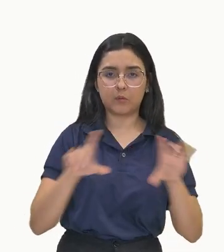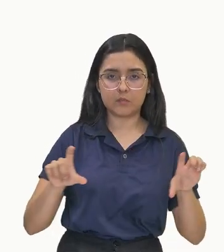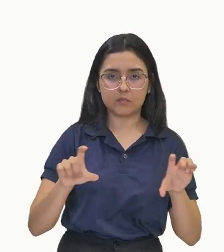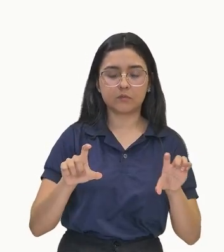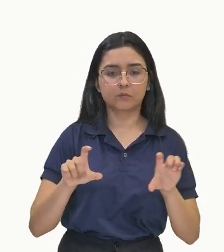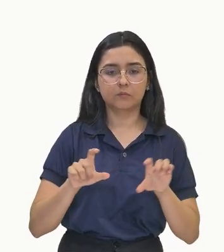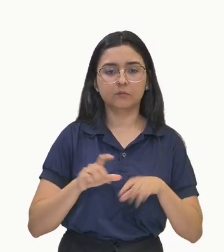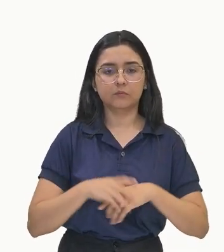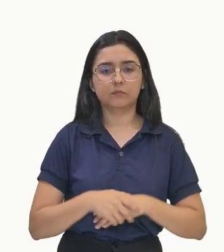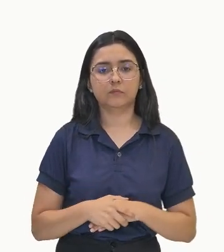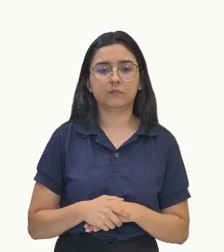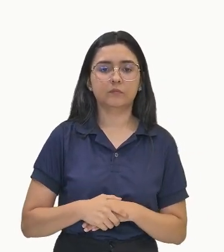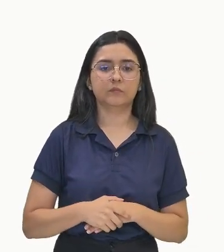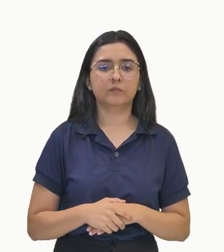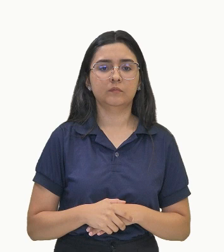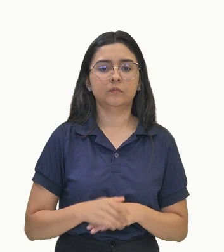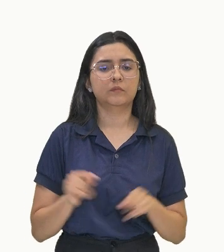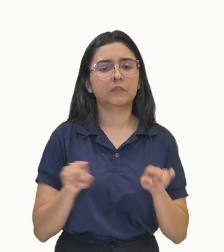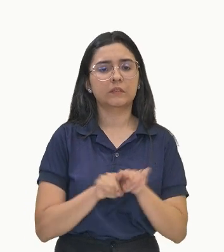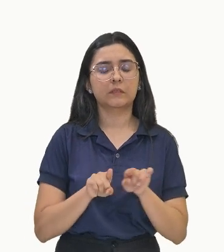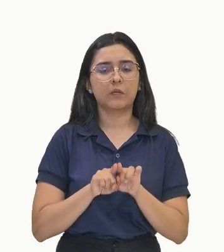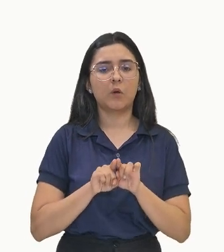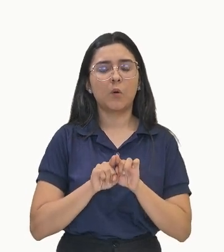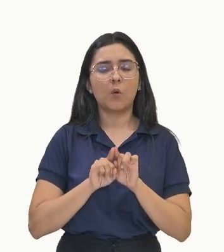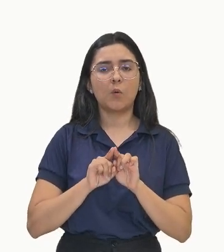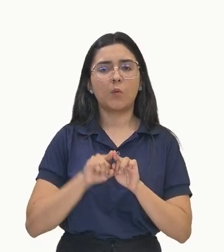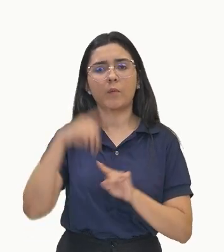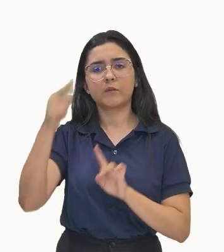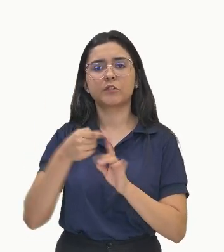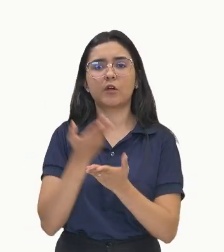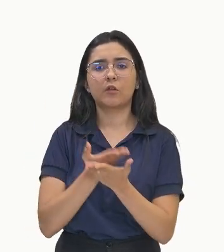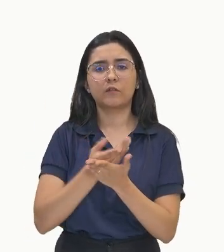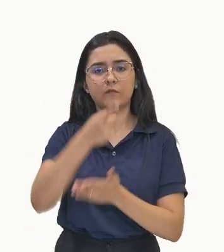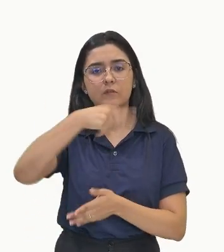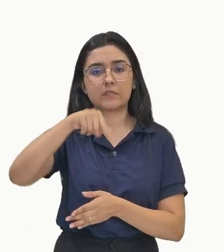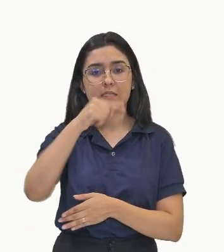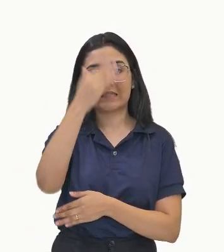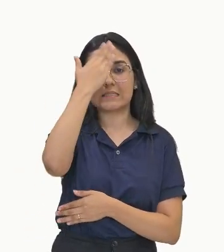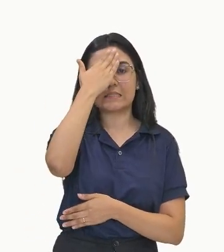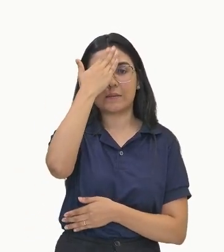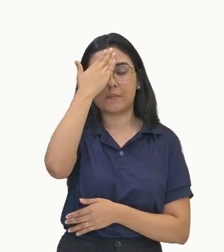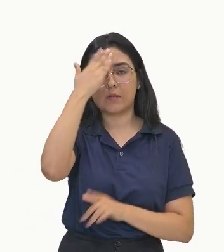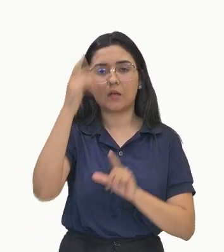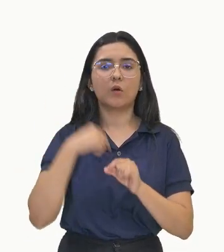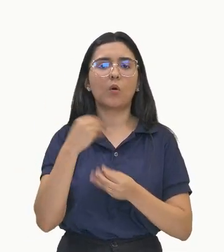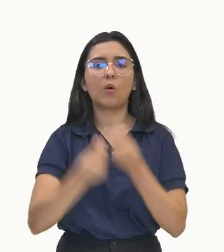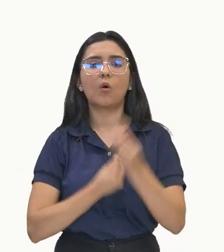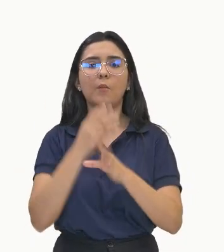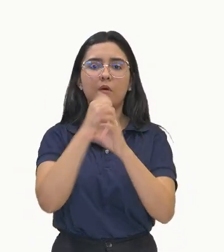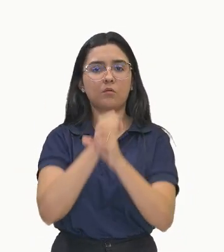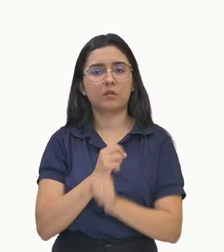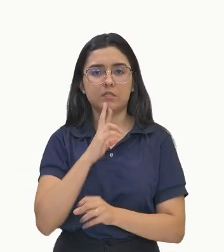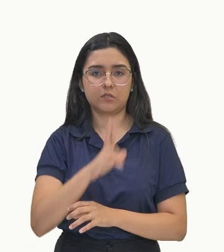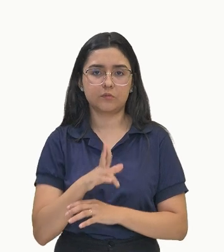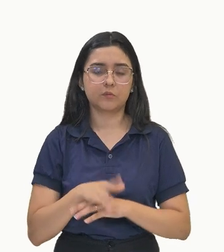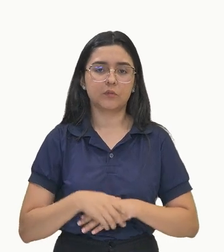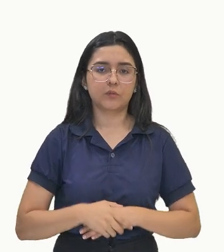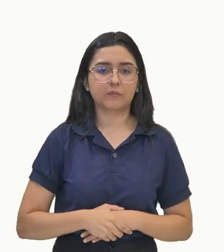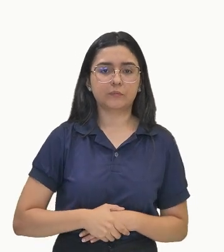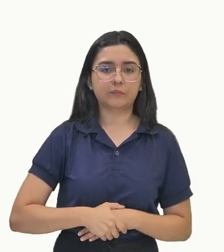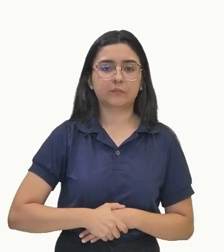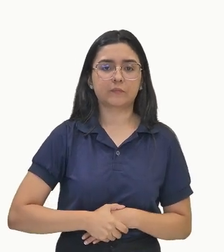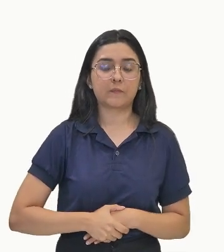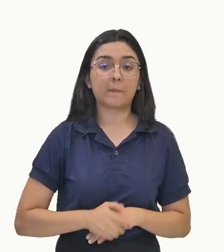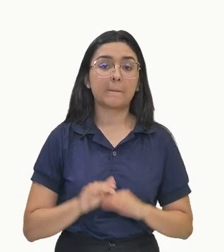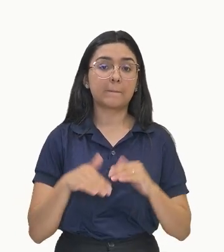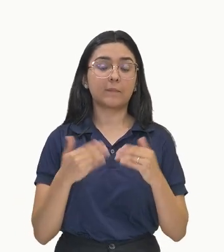não vamos falar também de balanceamento. O objetivo desta aula é você saber calcular o rendimento.